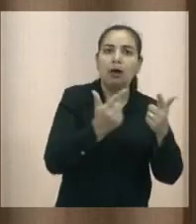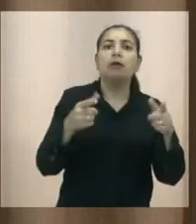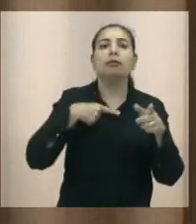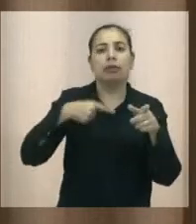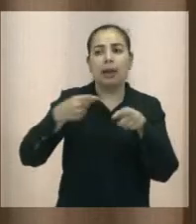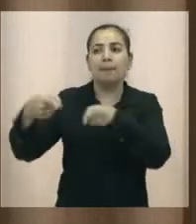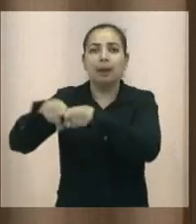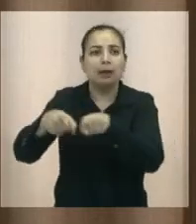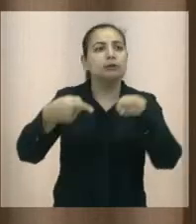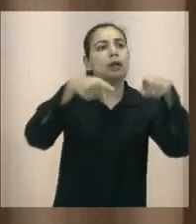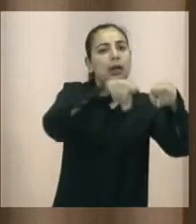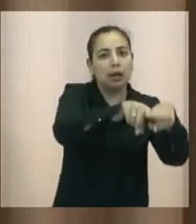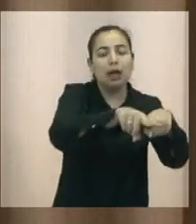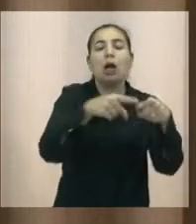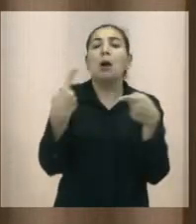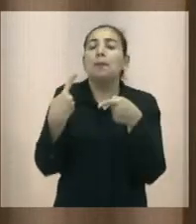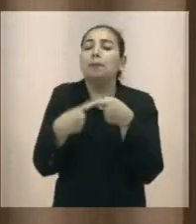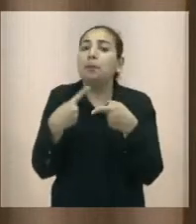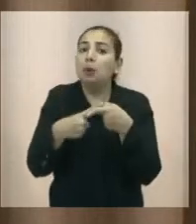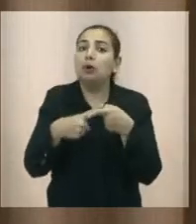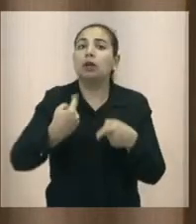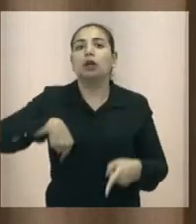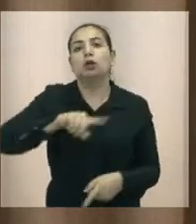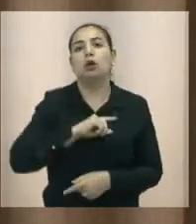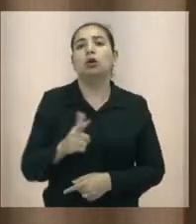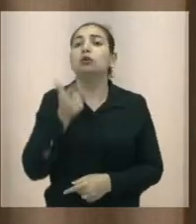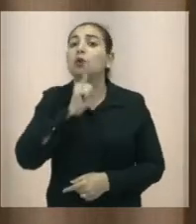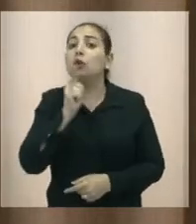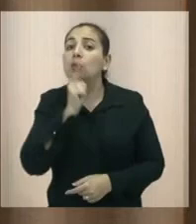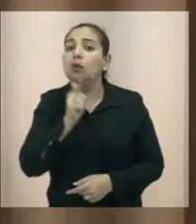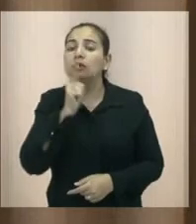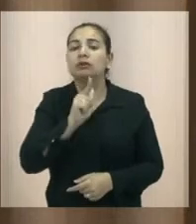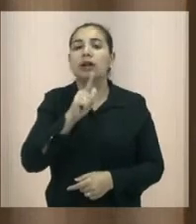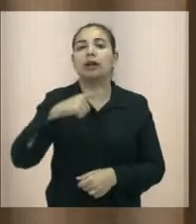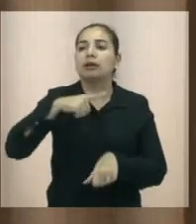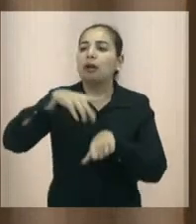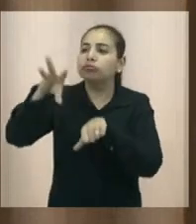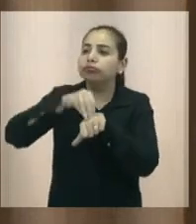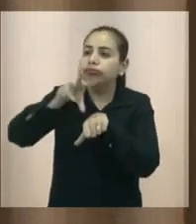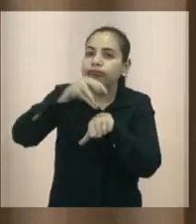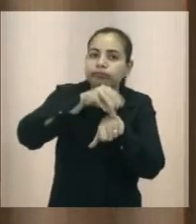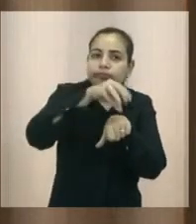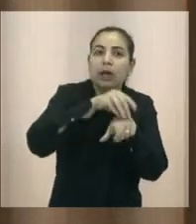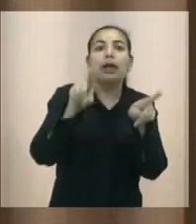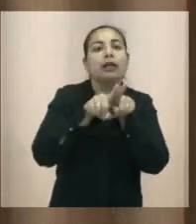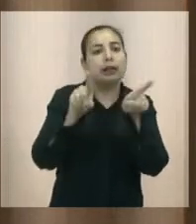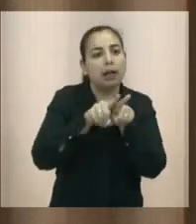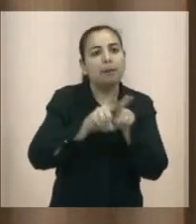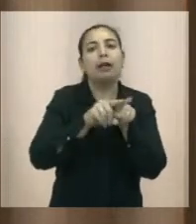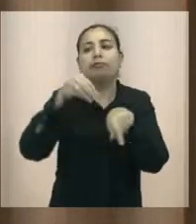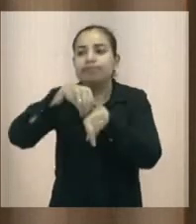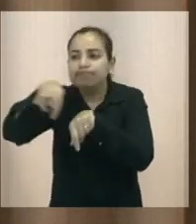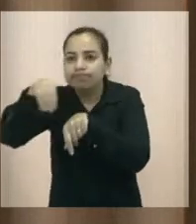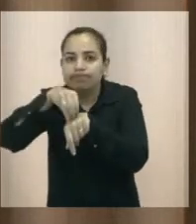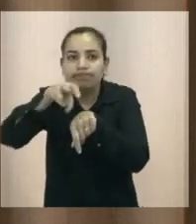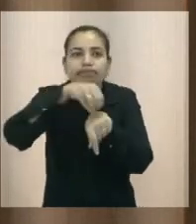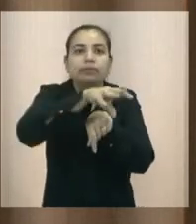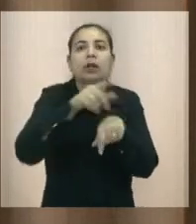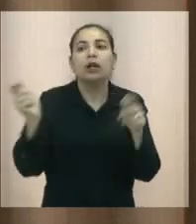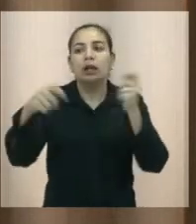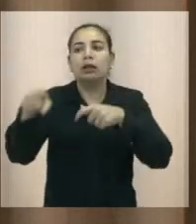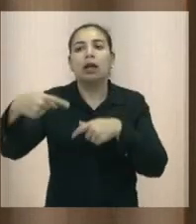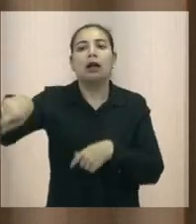fundamental, porque a gente consegue entender, levar as demandas, né, inclusive a gente pretende agora... já